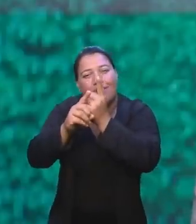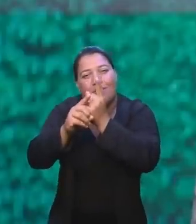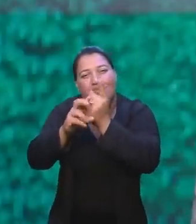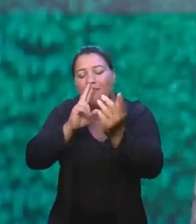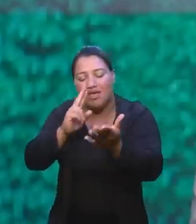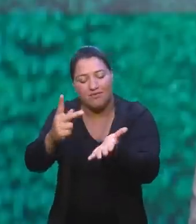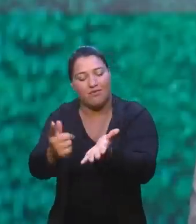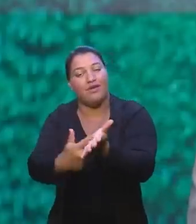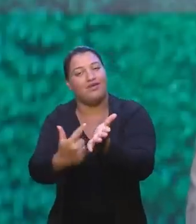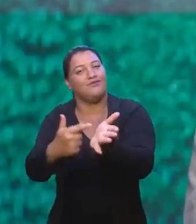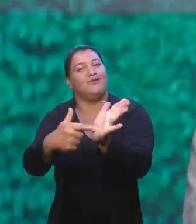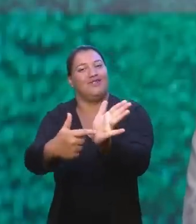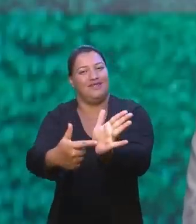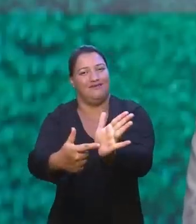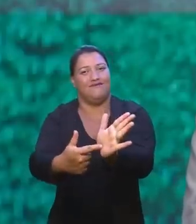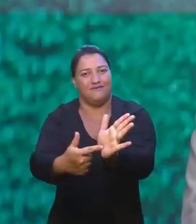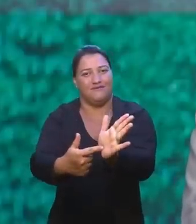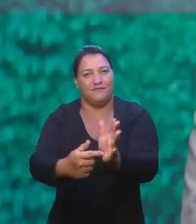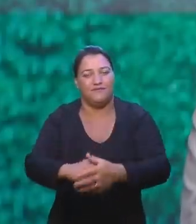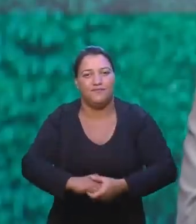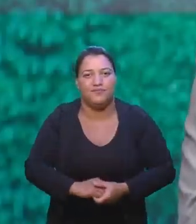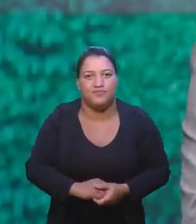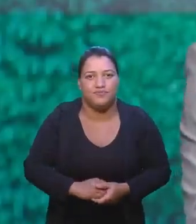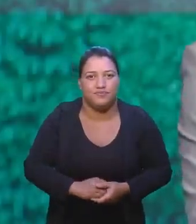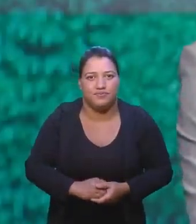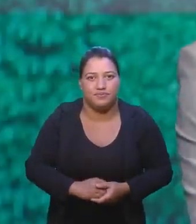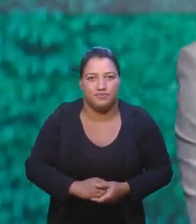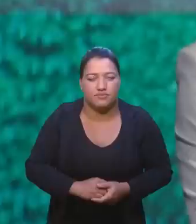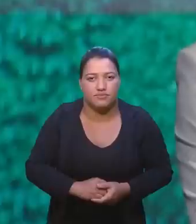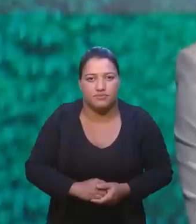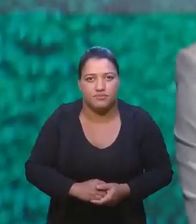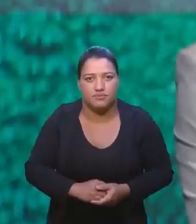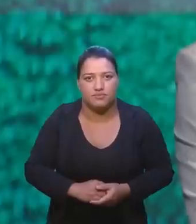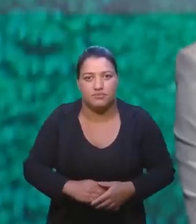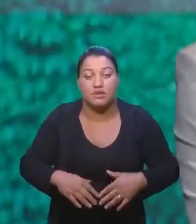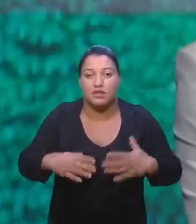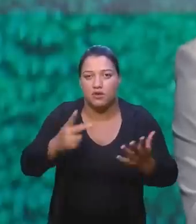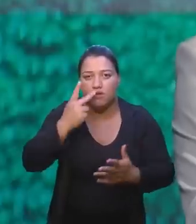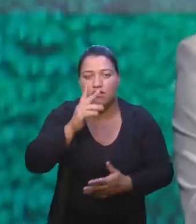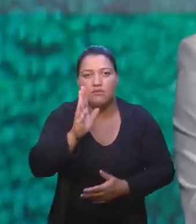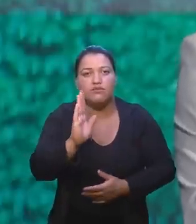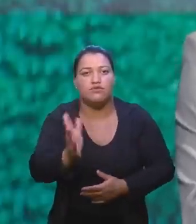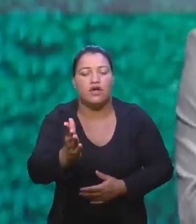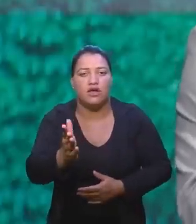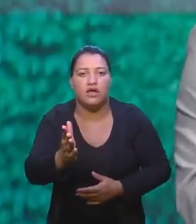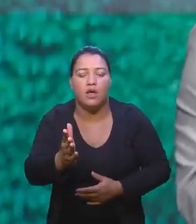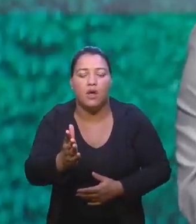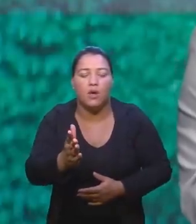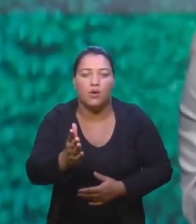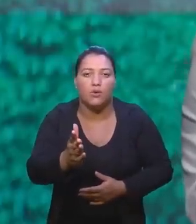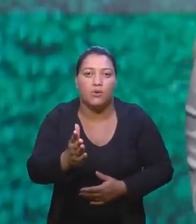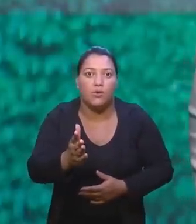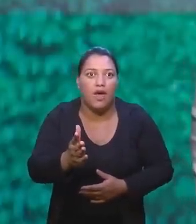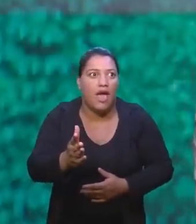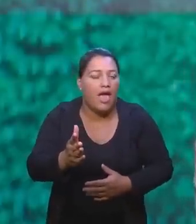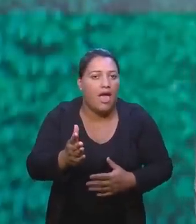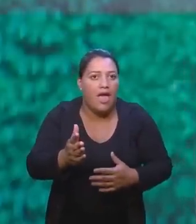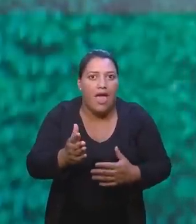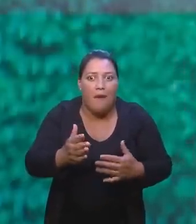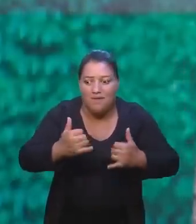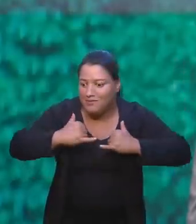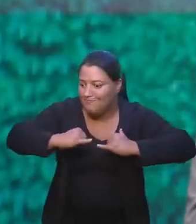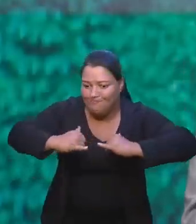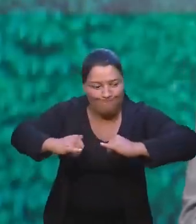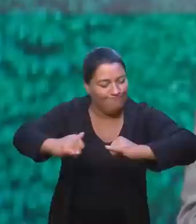nós estamos referindo. Que cai, conforme dissemos, vem como uma chuva de